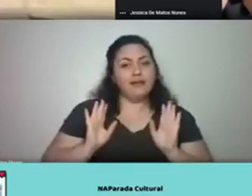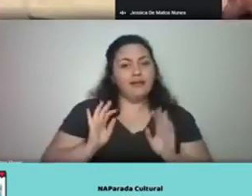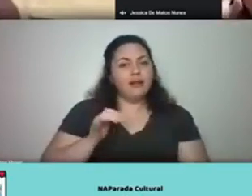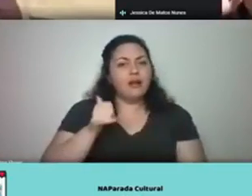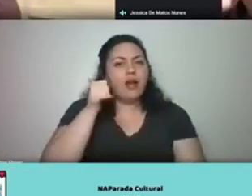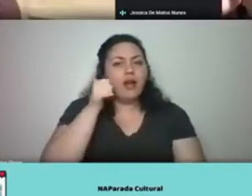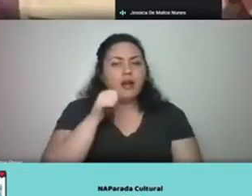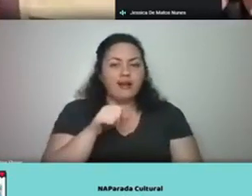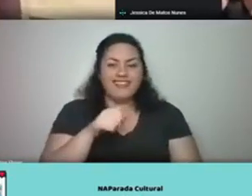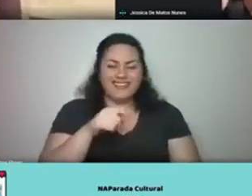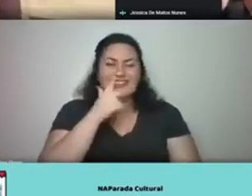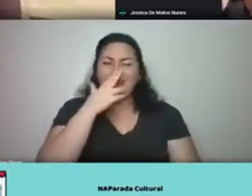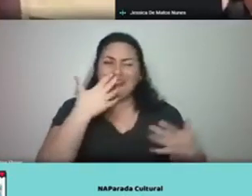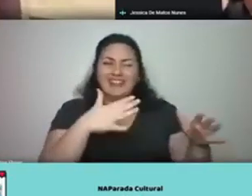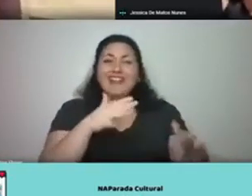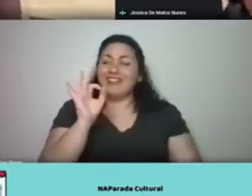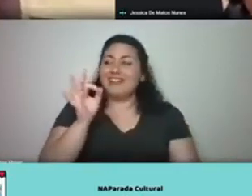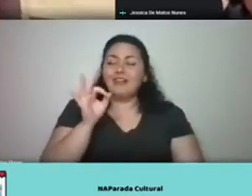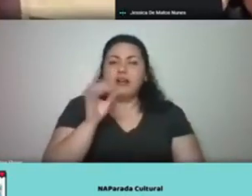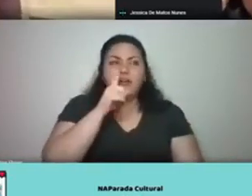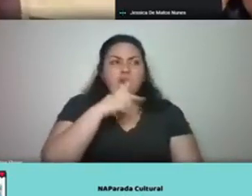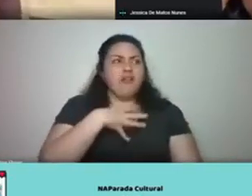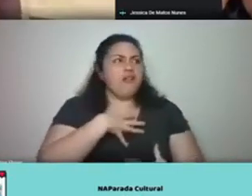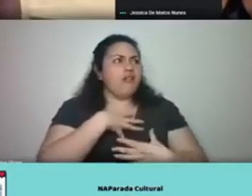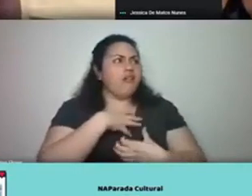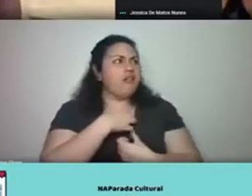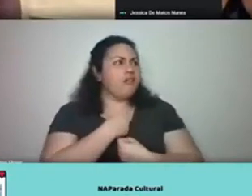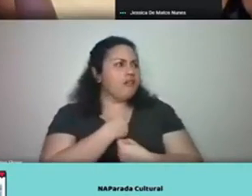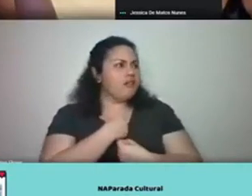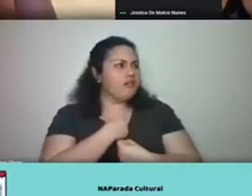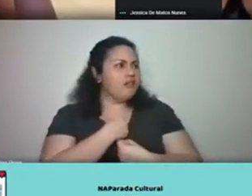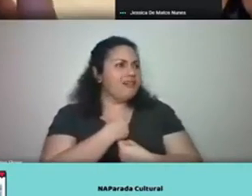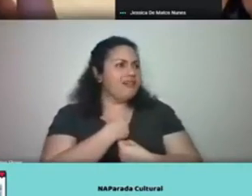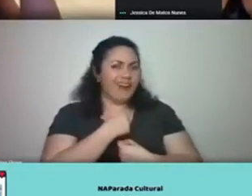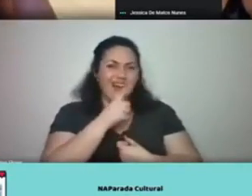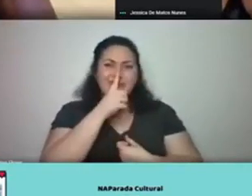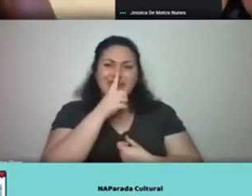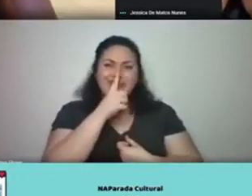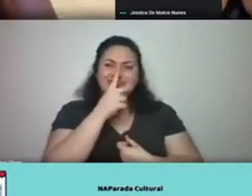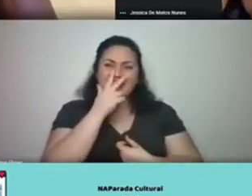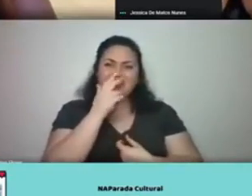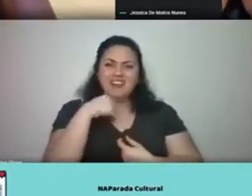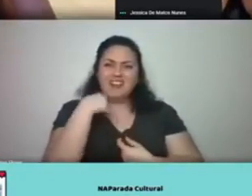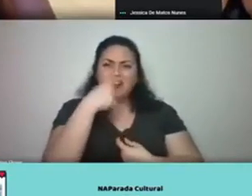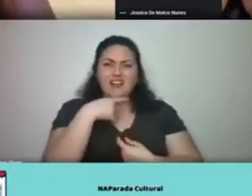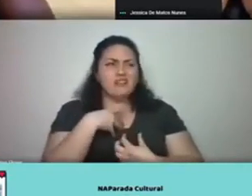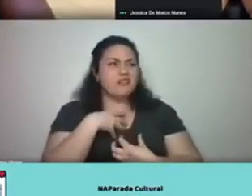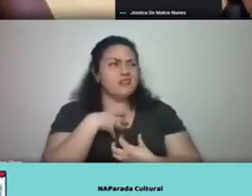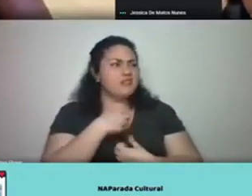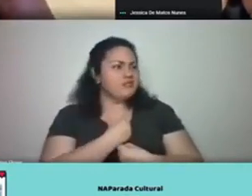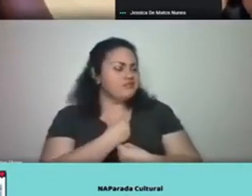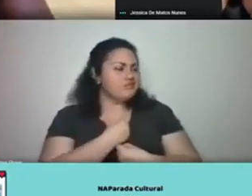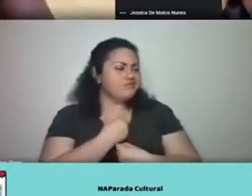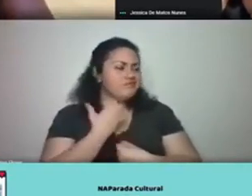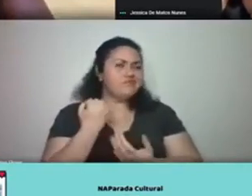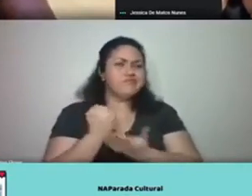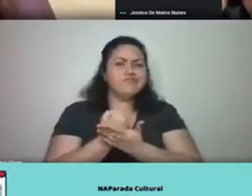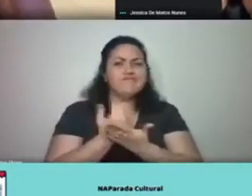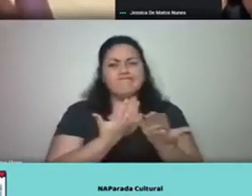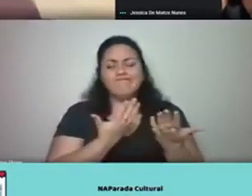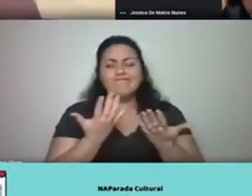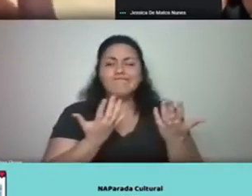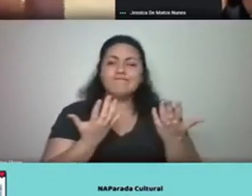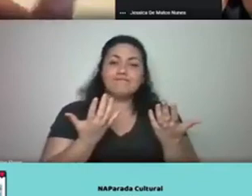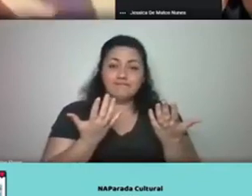ela Deixar isso pra se lá, né? frustrou, Falou assim. assim. Não, ela fez uma cara, assim, de frustrada, né?